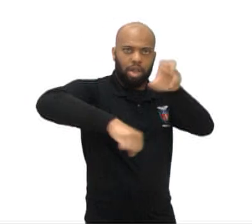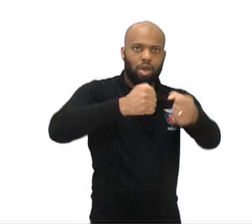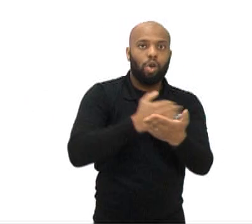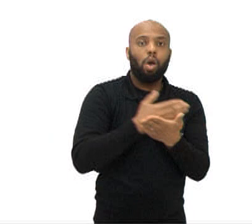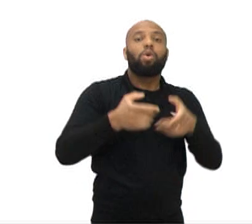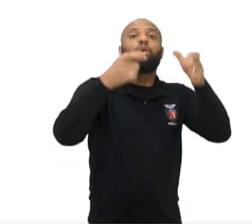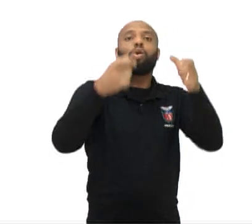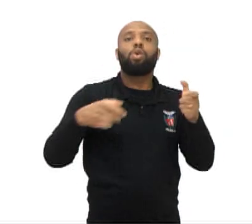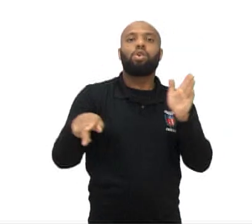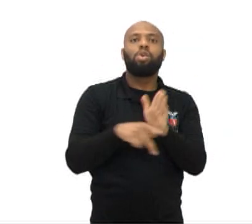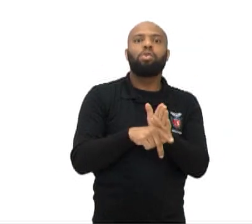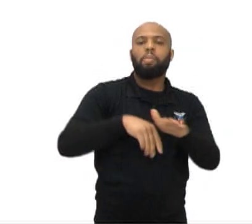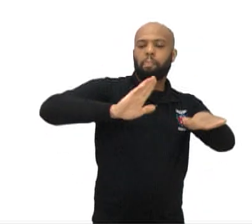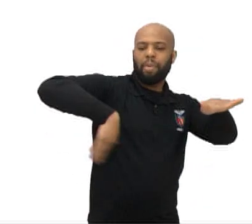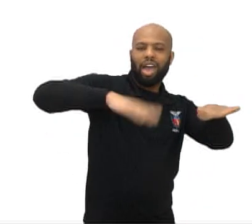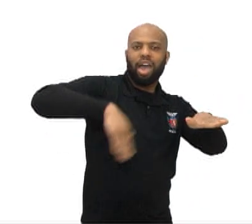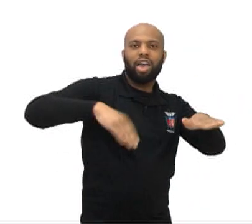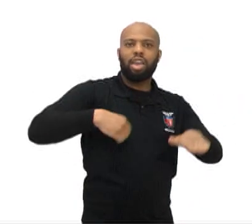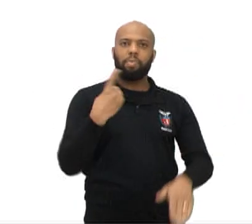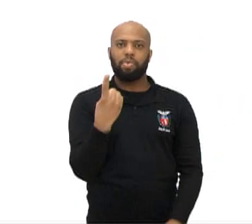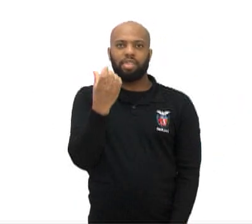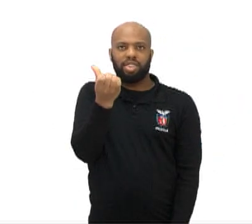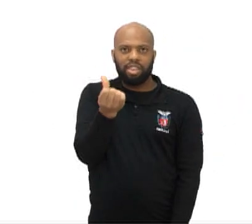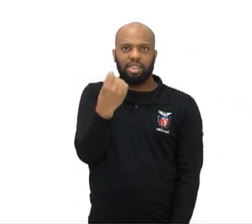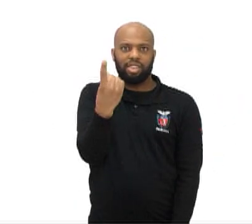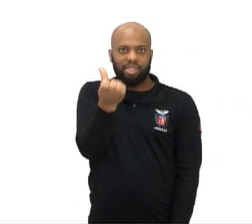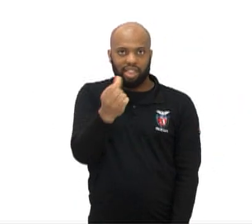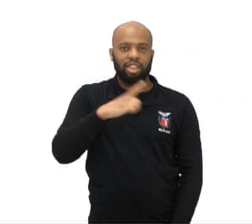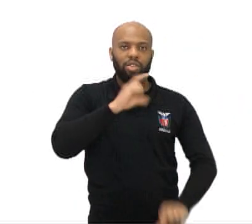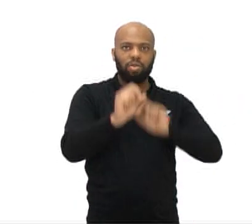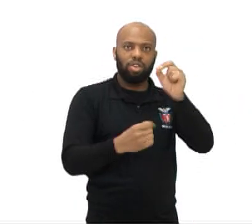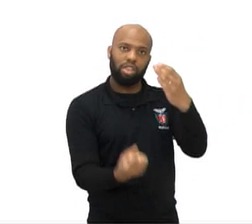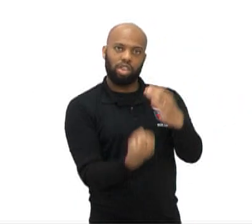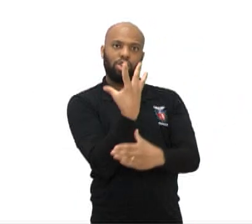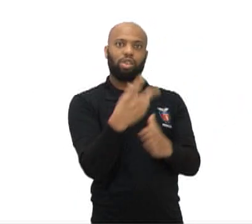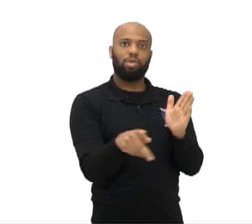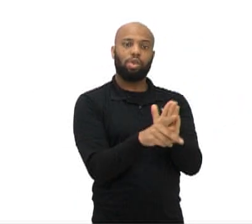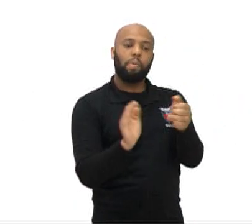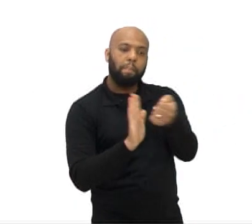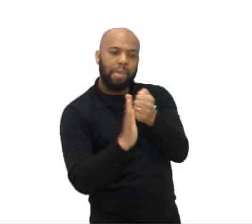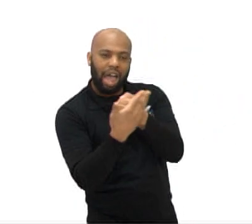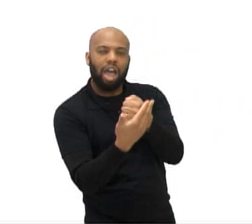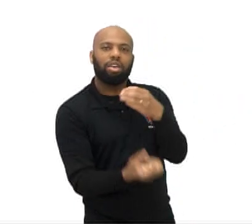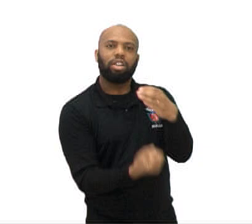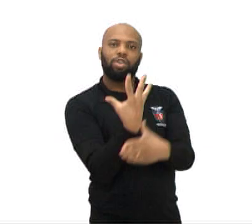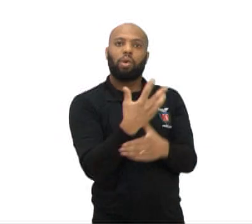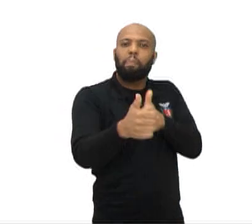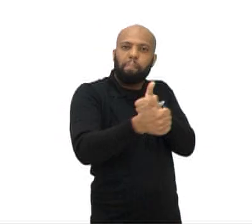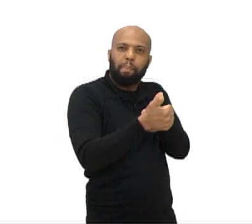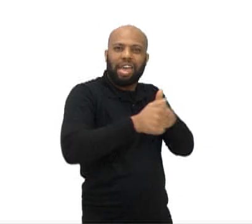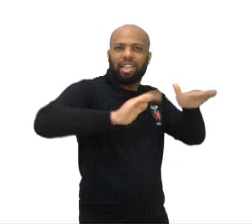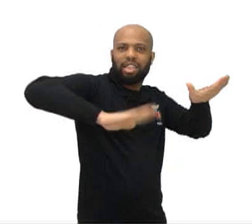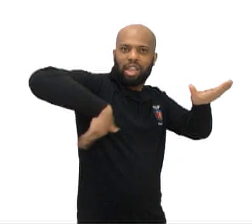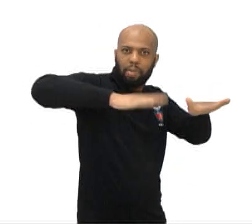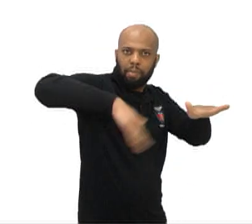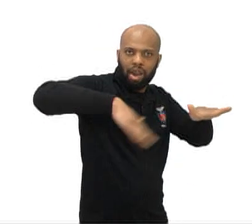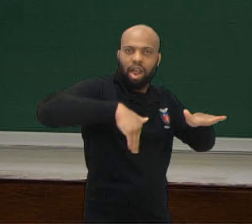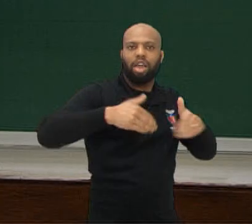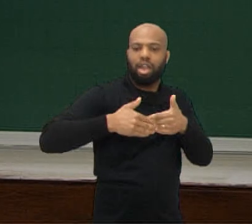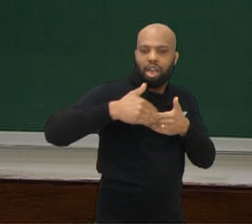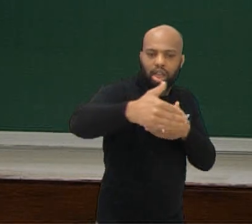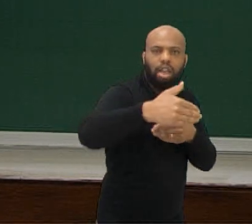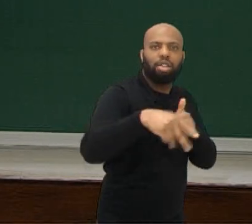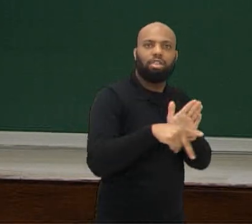no litoral. Então, em 1616, a gente teve a fundação de um vilarejo ali próximo do litoral, né? A partir